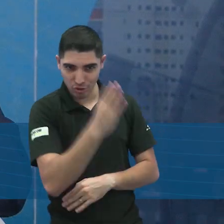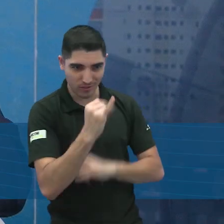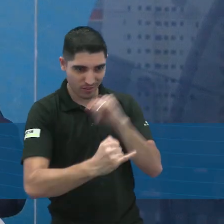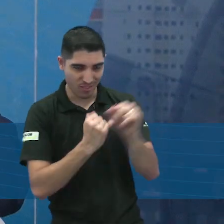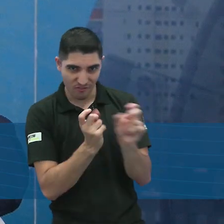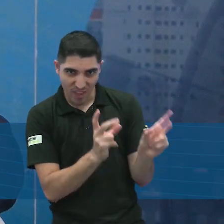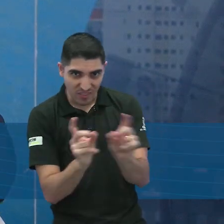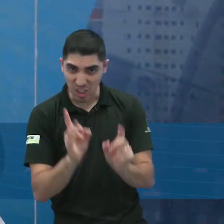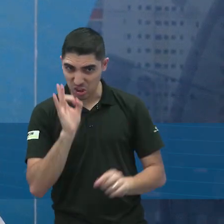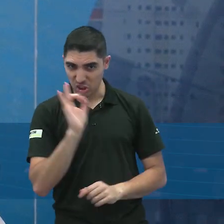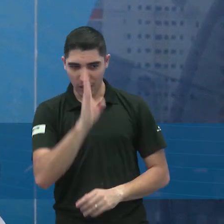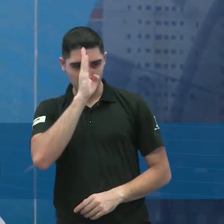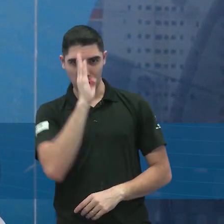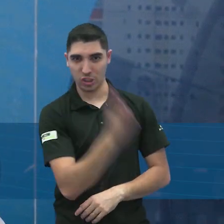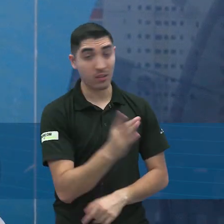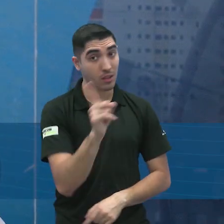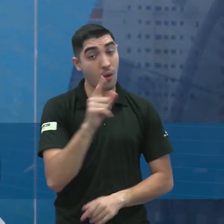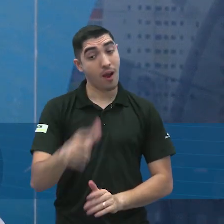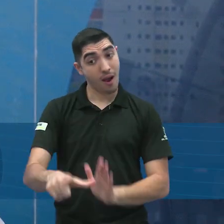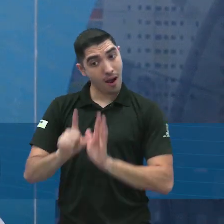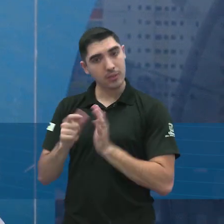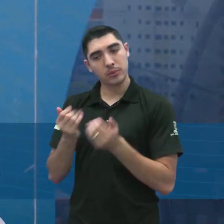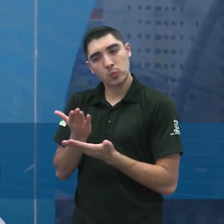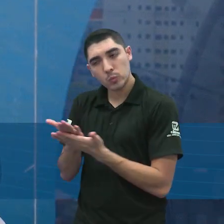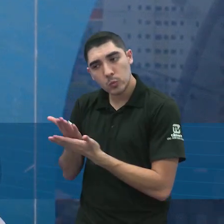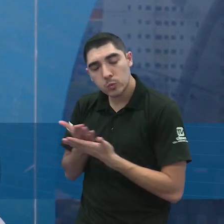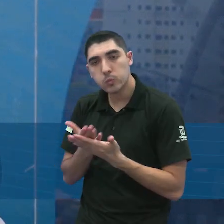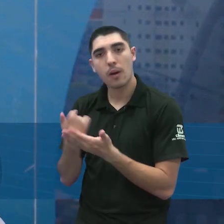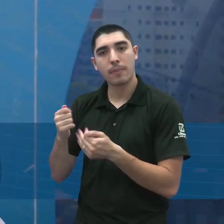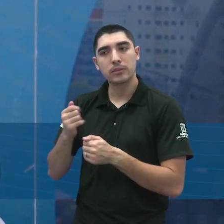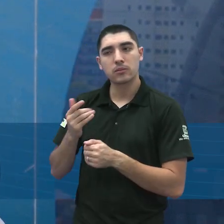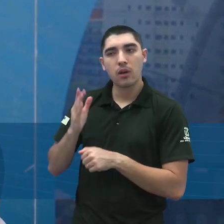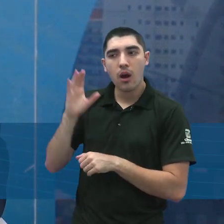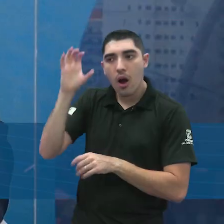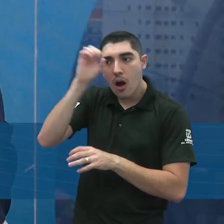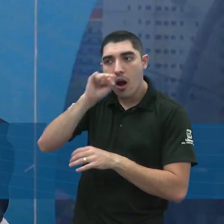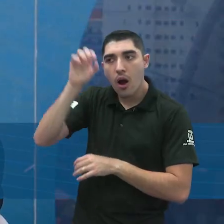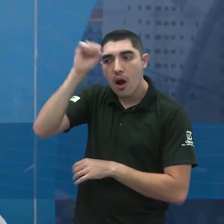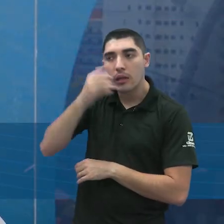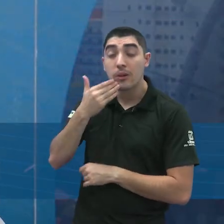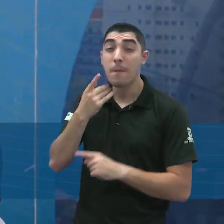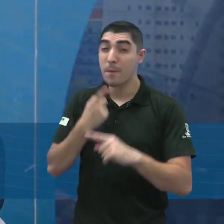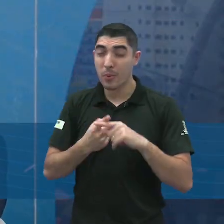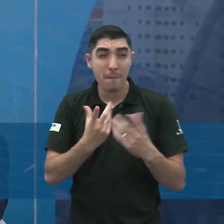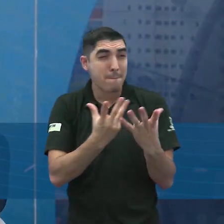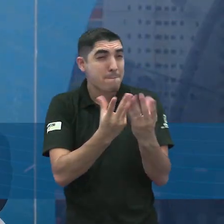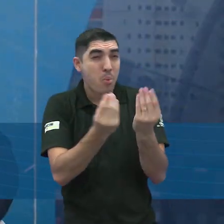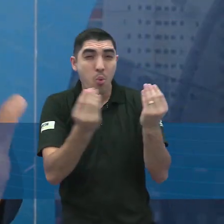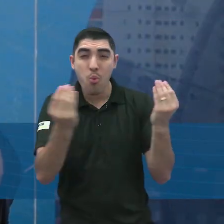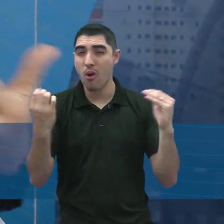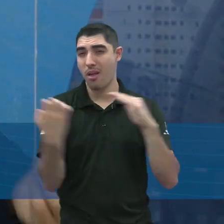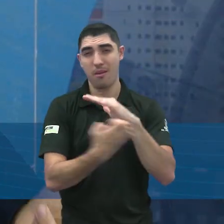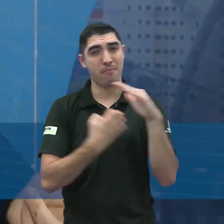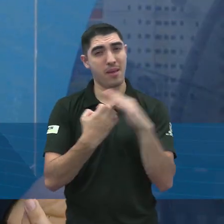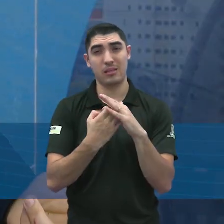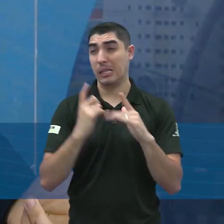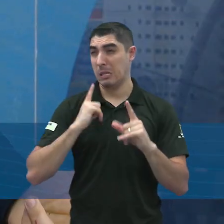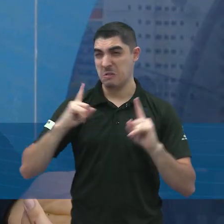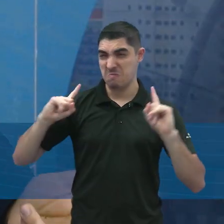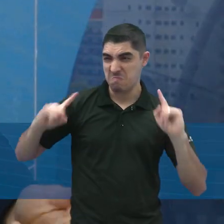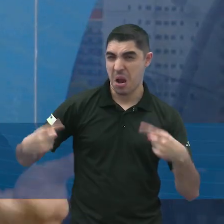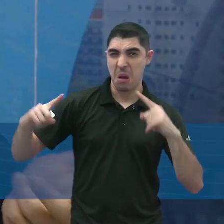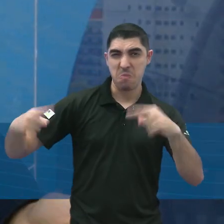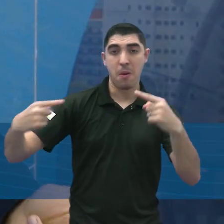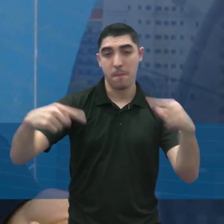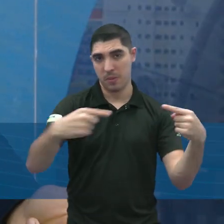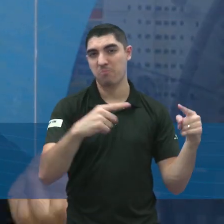basta só incentivo, ele tem que se preparar. A competição é grande. Existe uma grande competitividade, onde, como a gente comentou